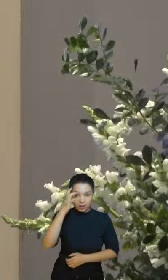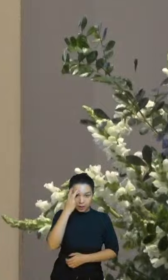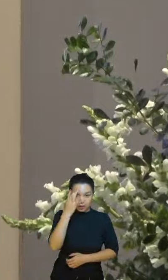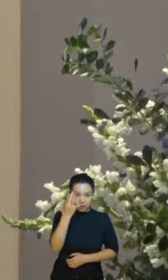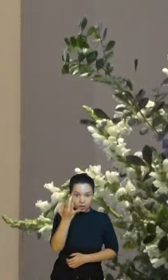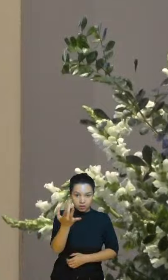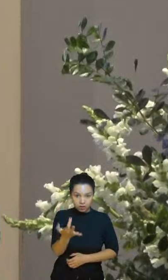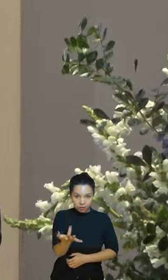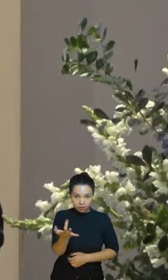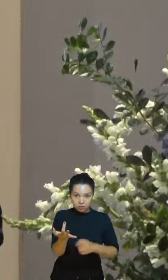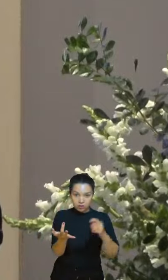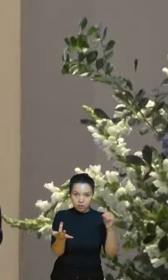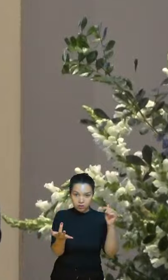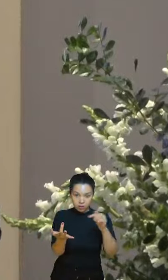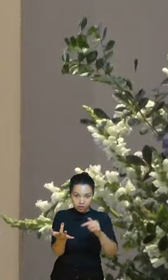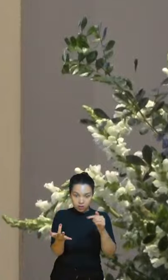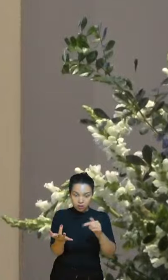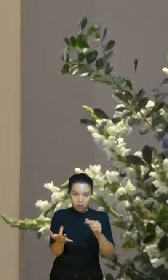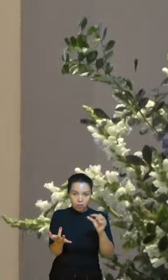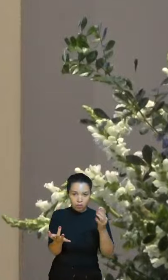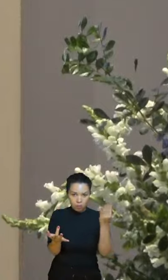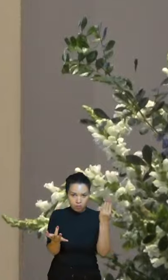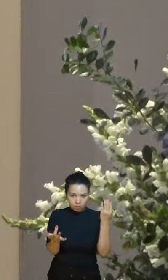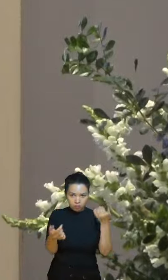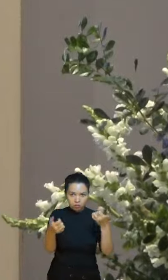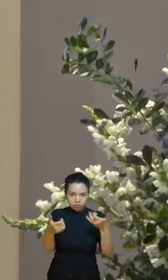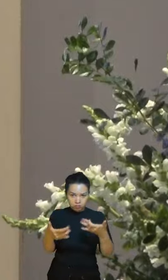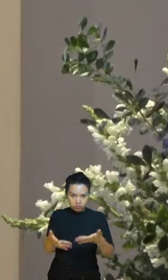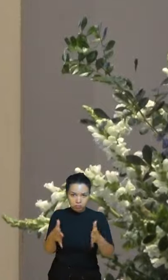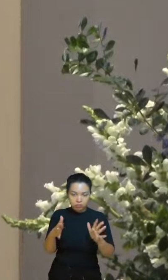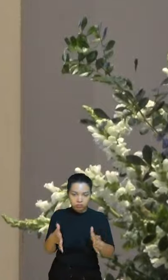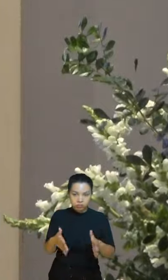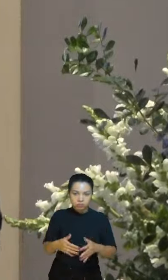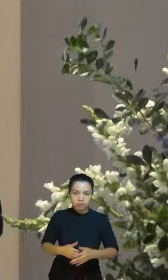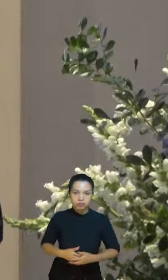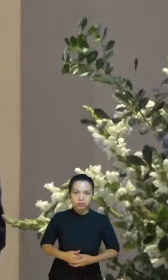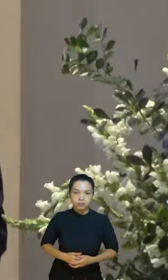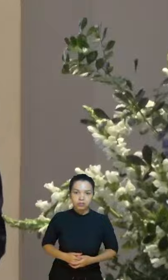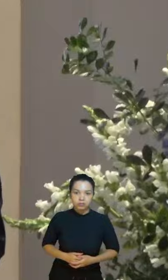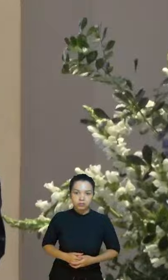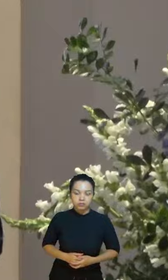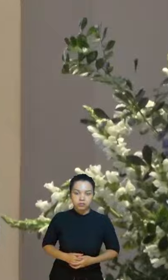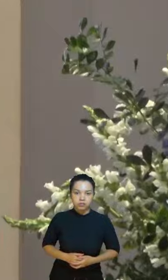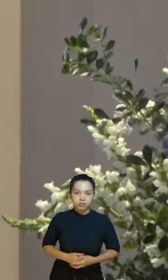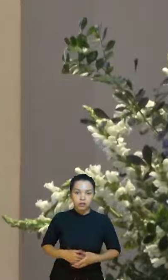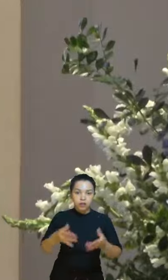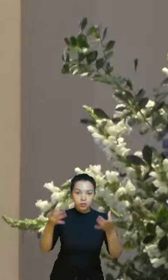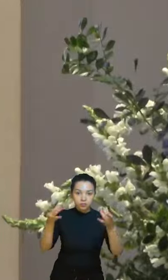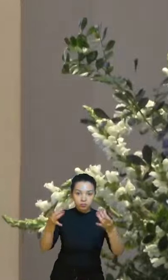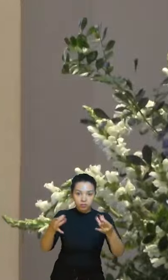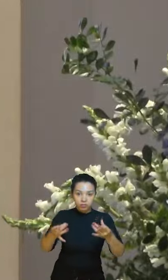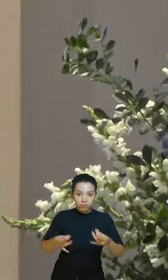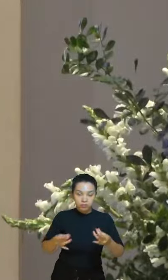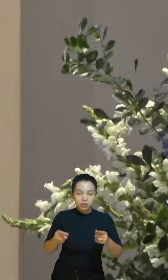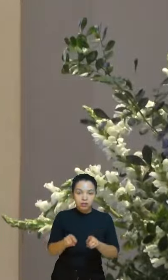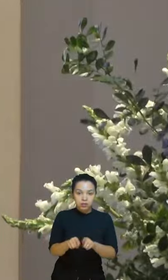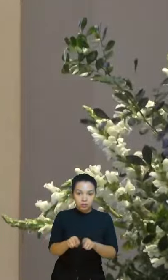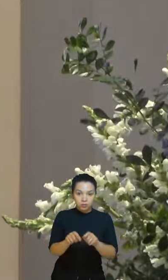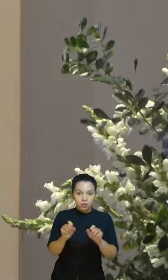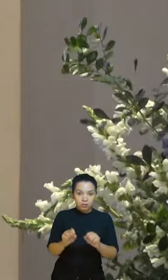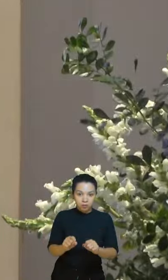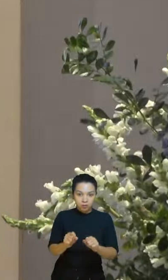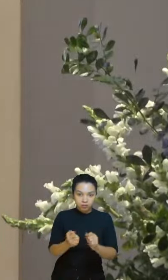à Qual há pouco me reportei a especialização também pode ser